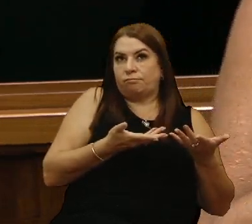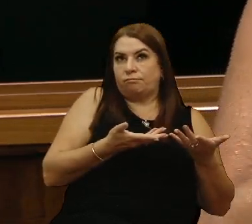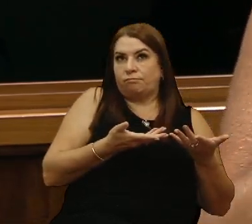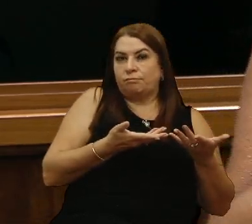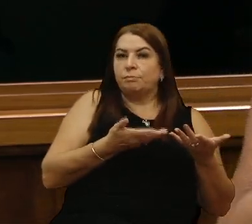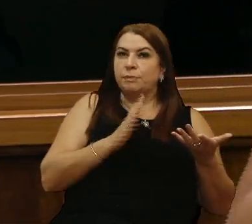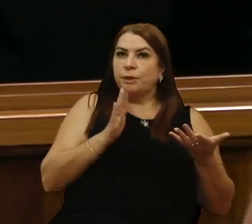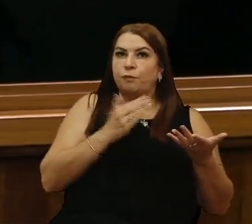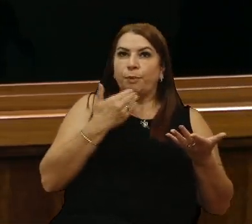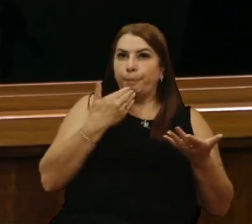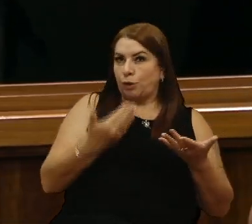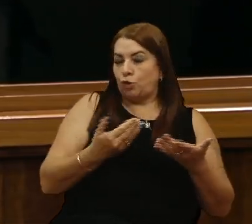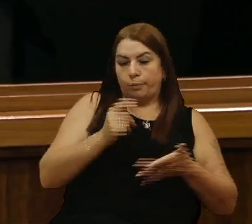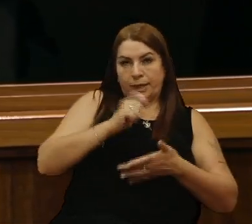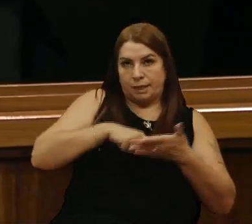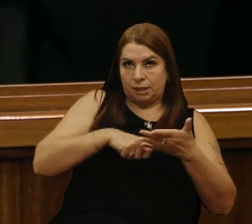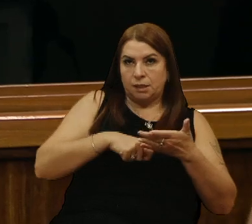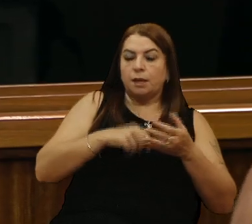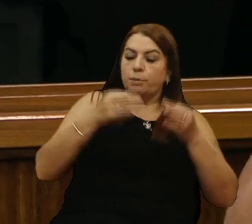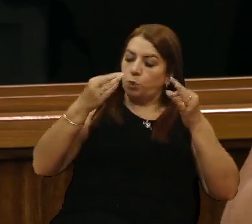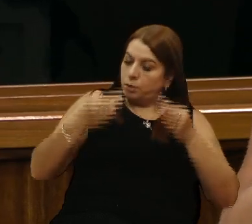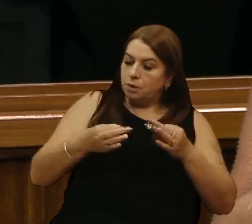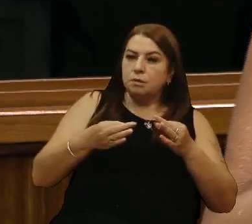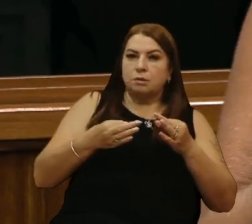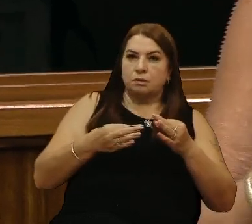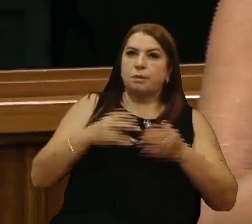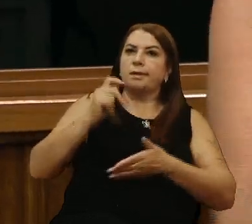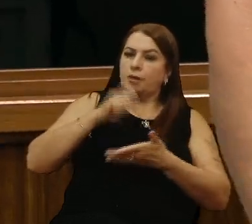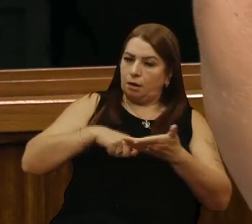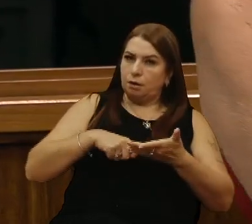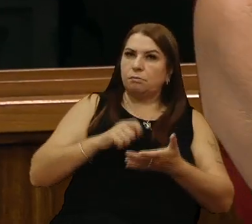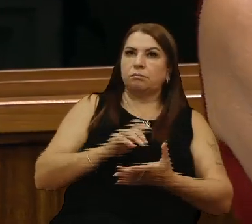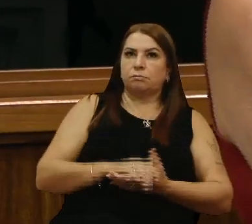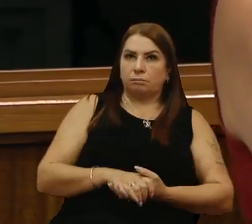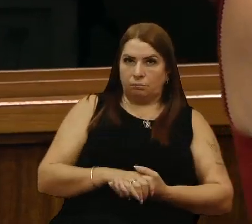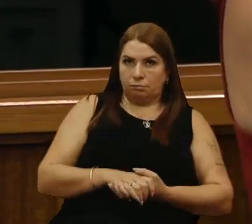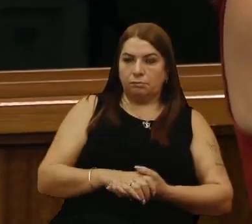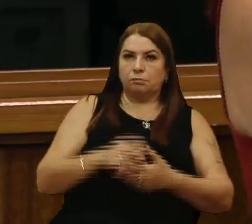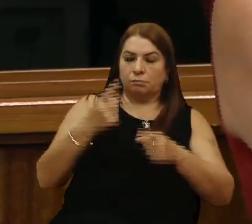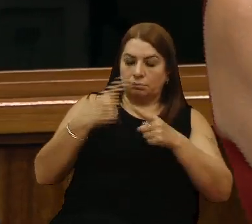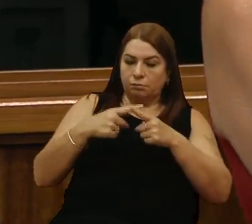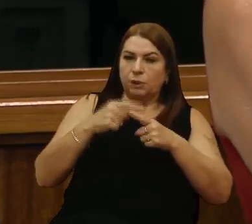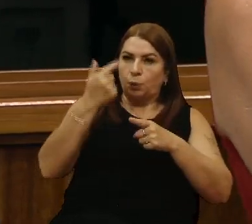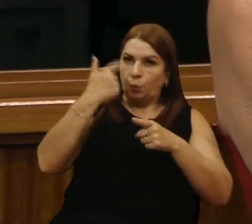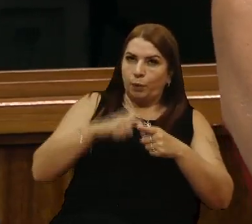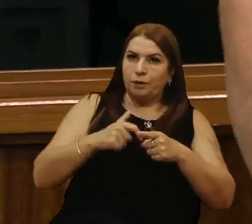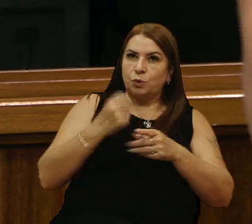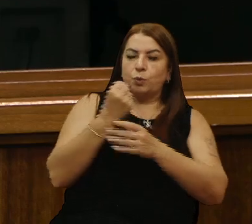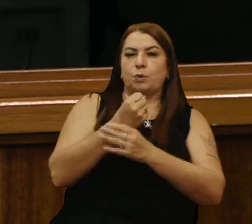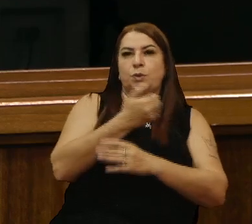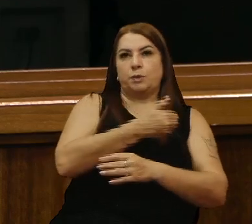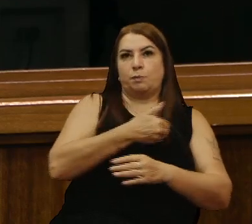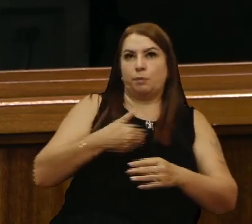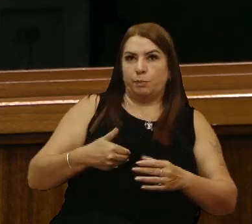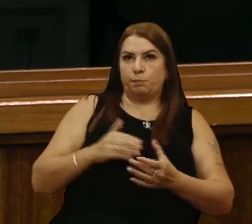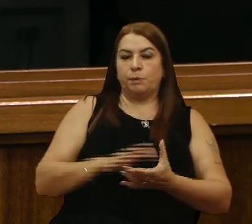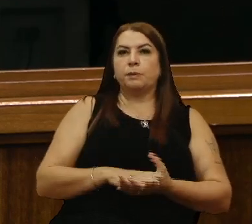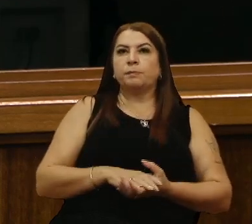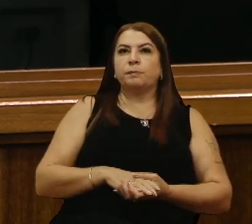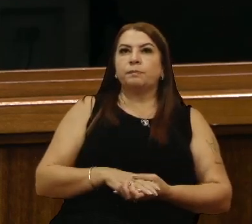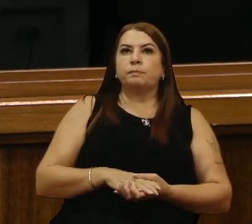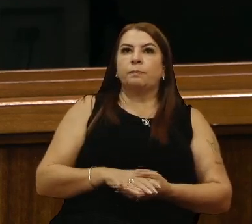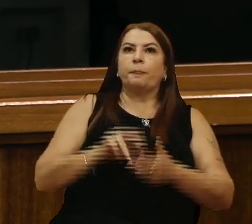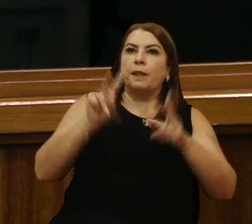me foi pedido para assinar, mas com certeza assinaria, porque eu acho que a segurança pública ela é